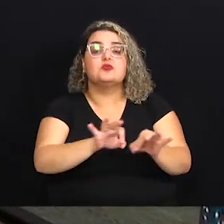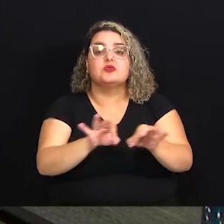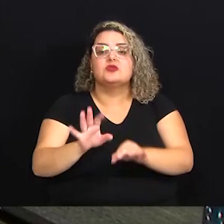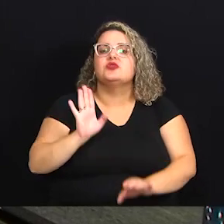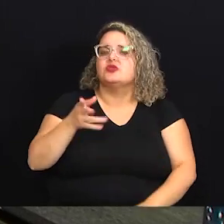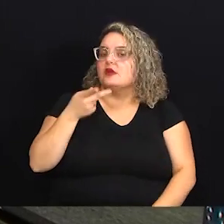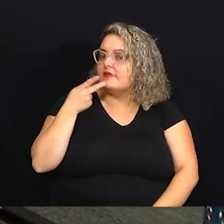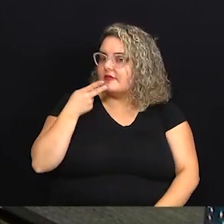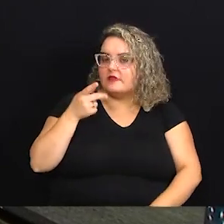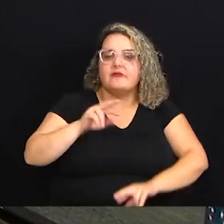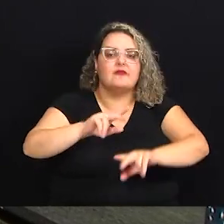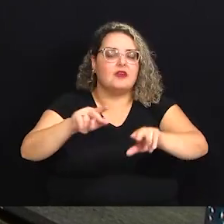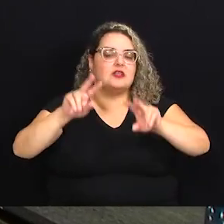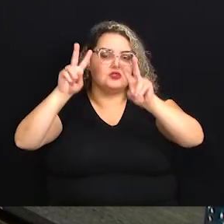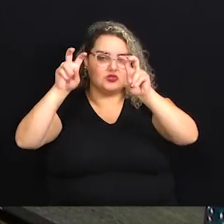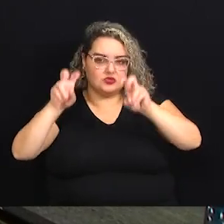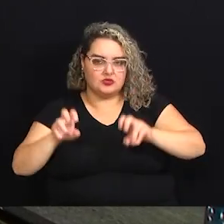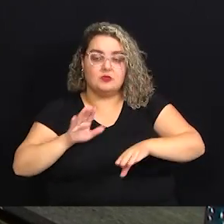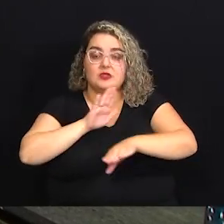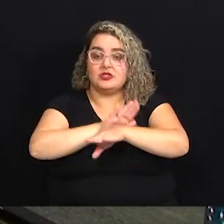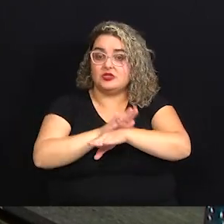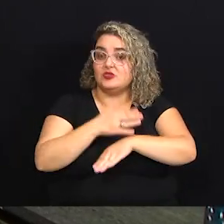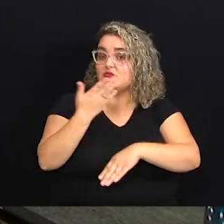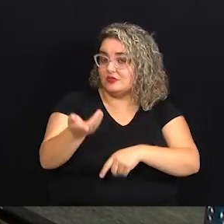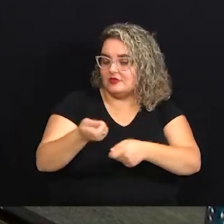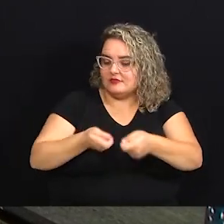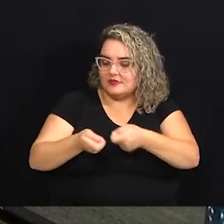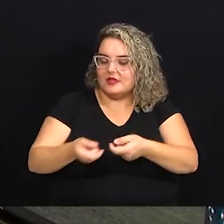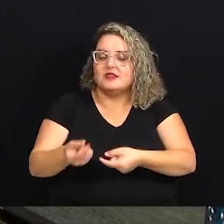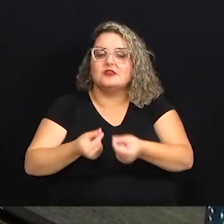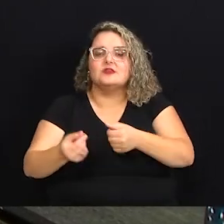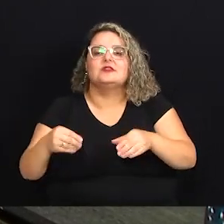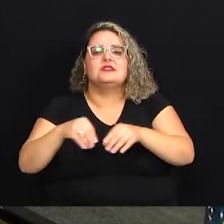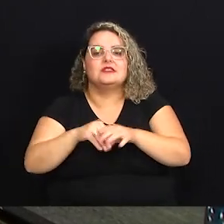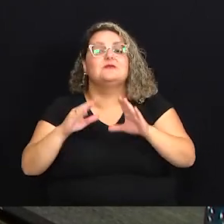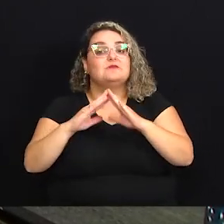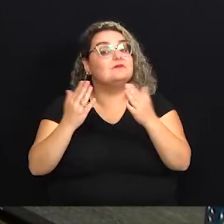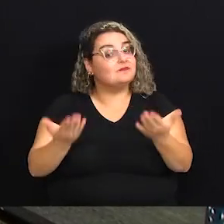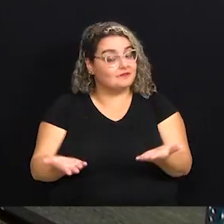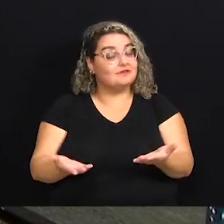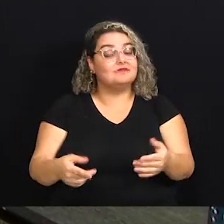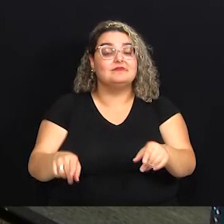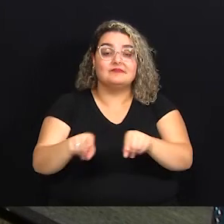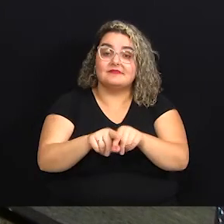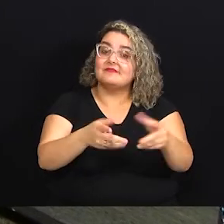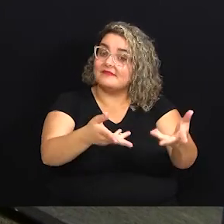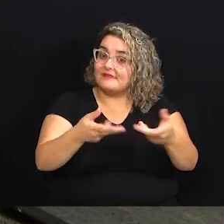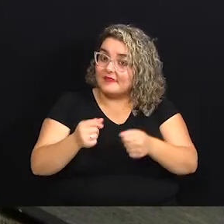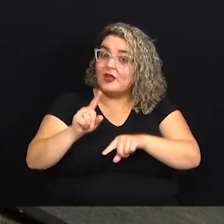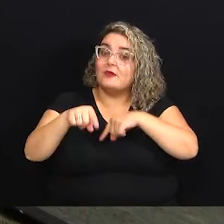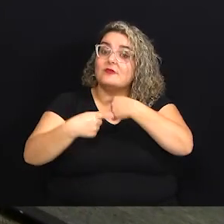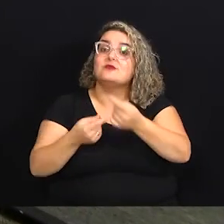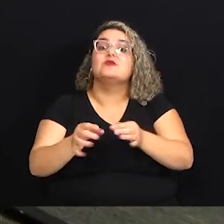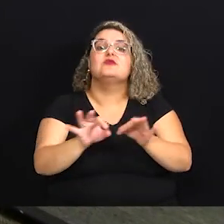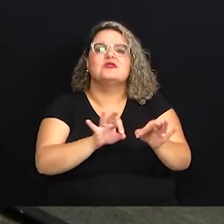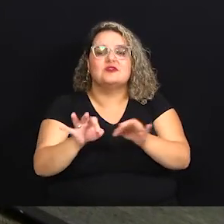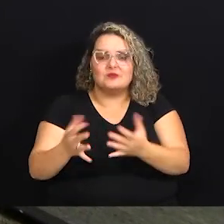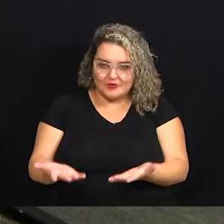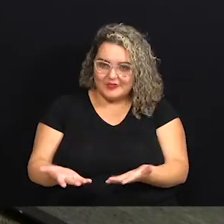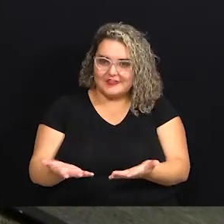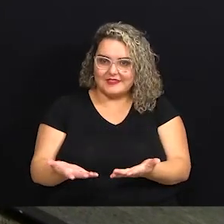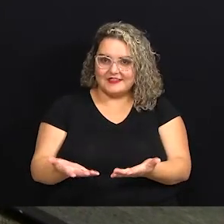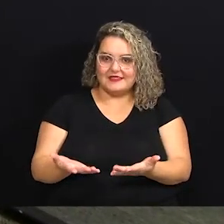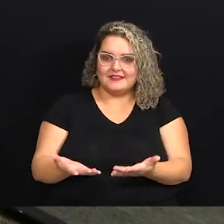para ver os outros programas que a gente já falou sobre vários assuntos aqui para ajudar você na sua economia do lar, na sua economia caseira. E também convido para ver